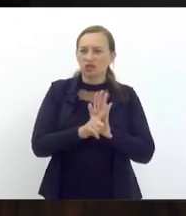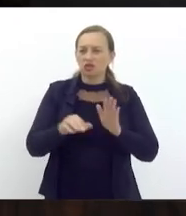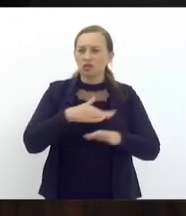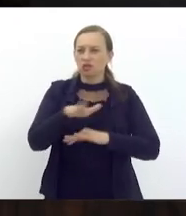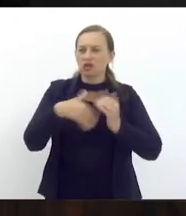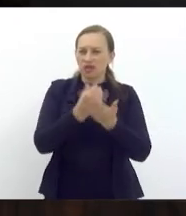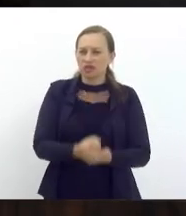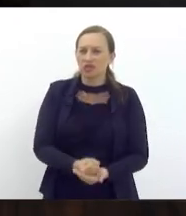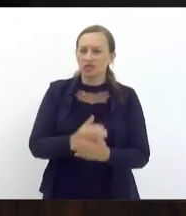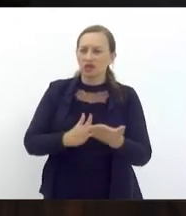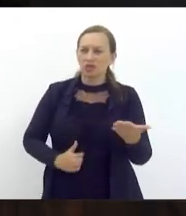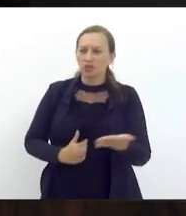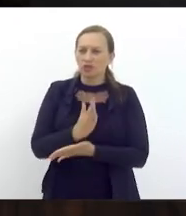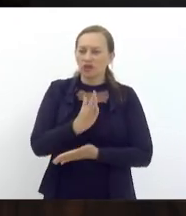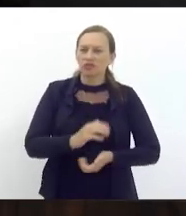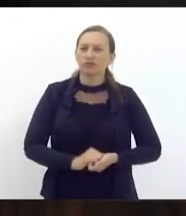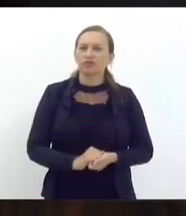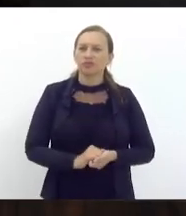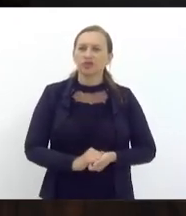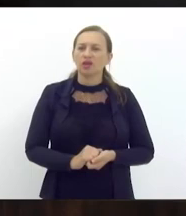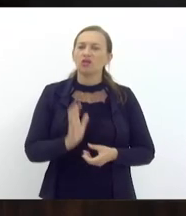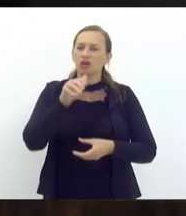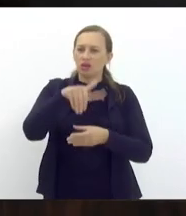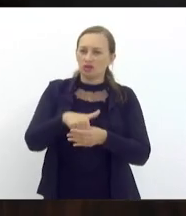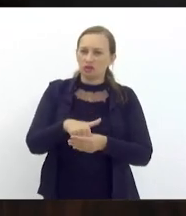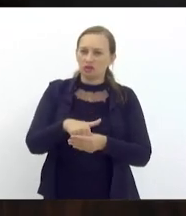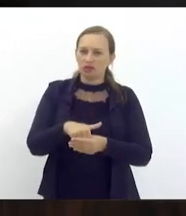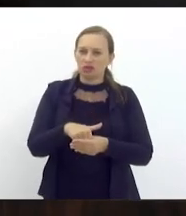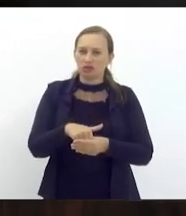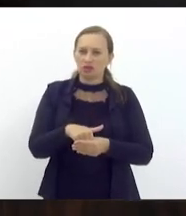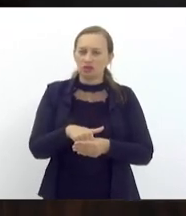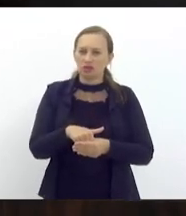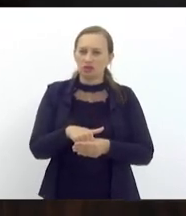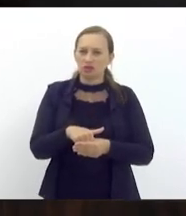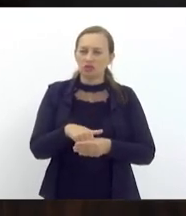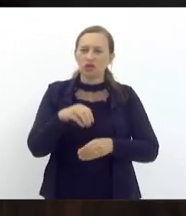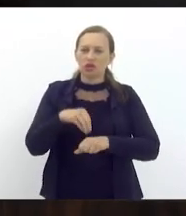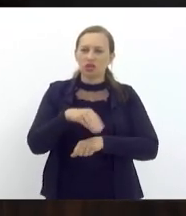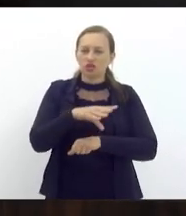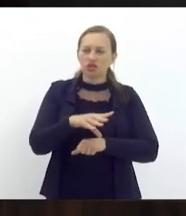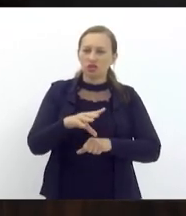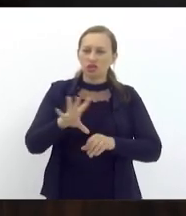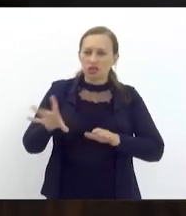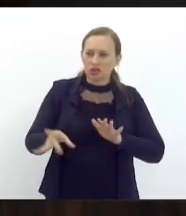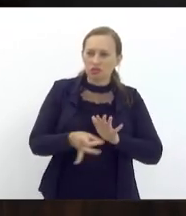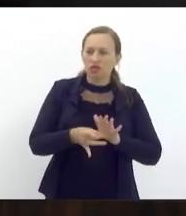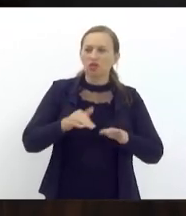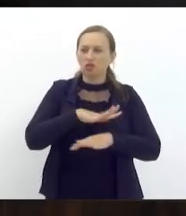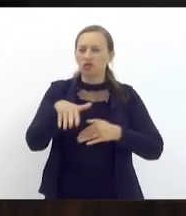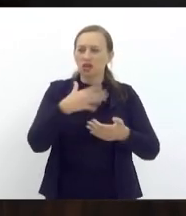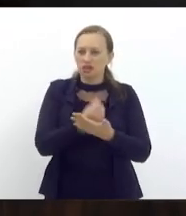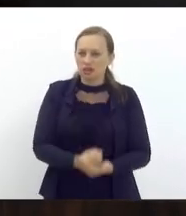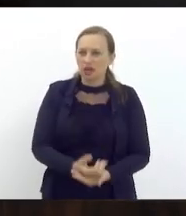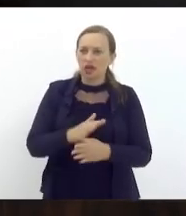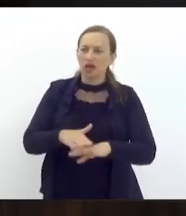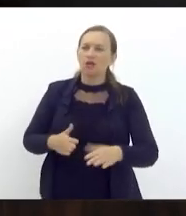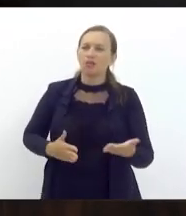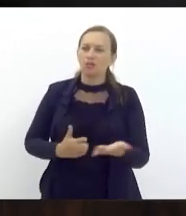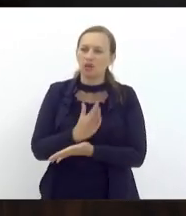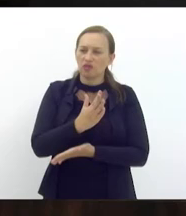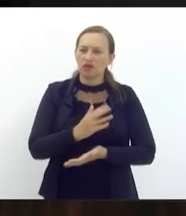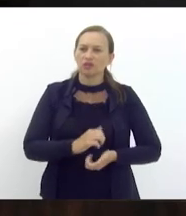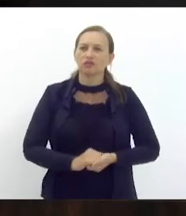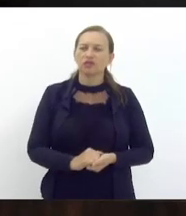Como estão aprovados em votação a indicação assim que a própria mãe como estão